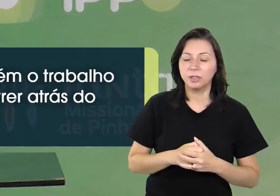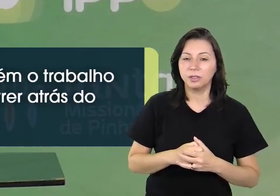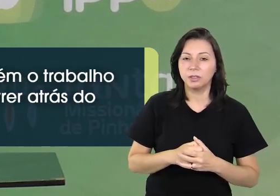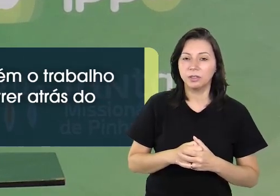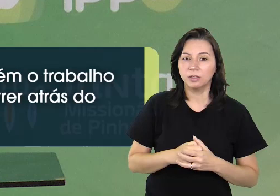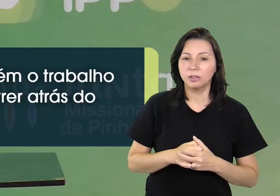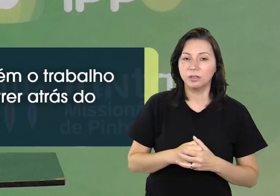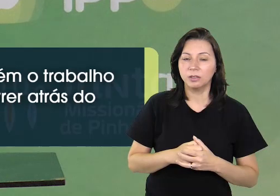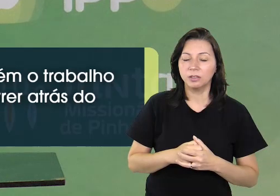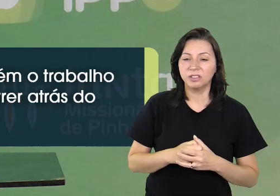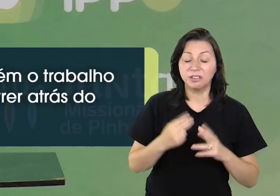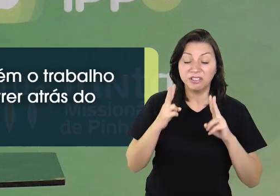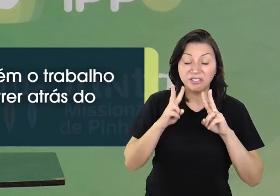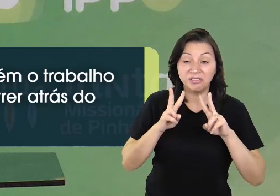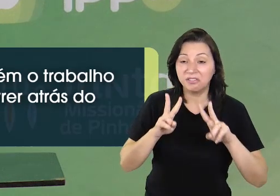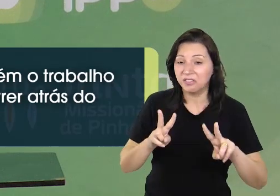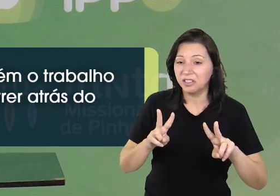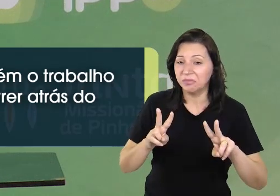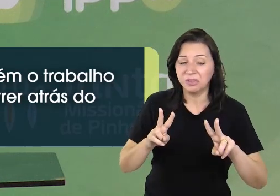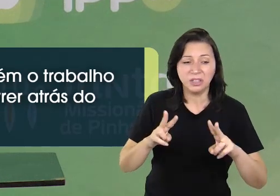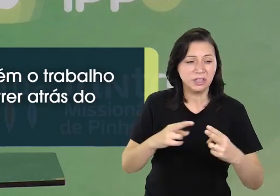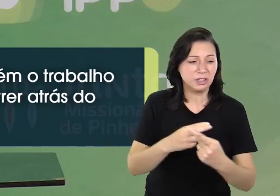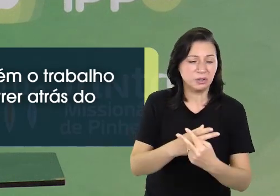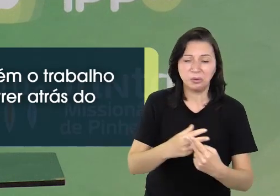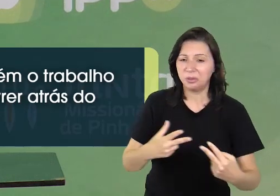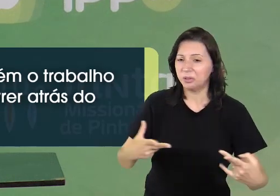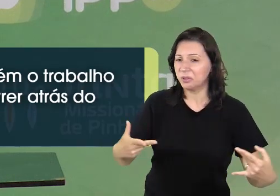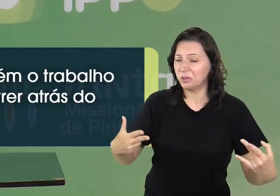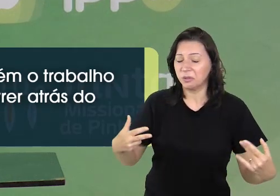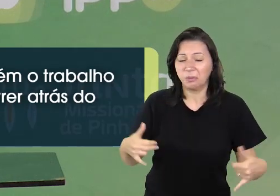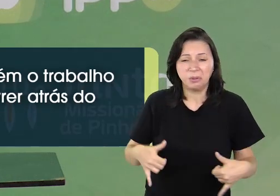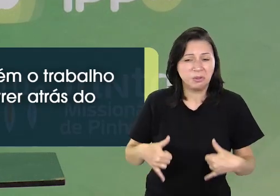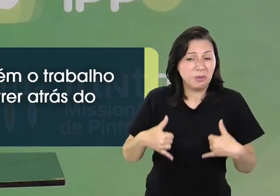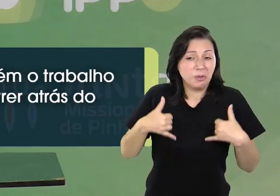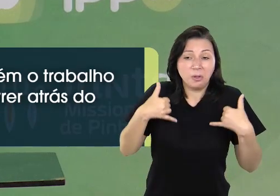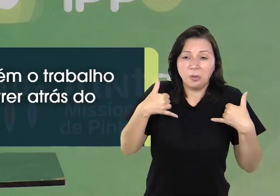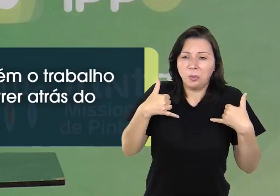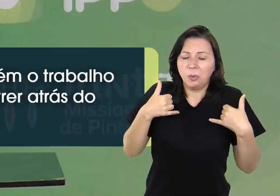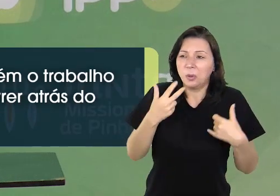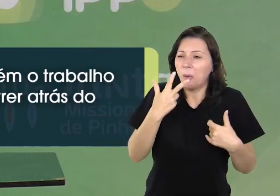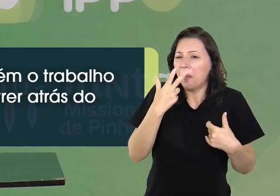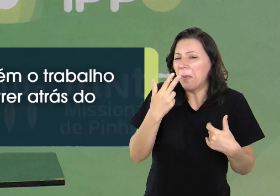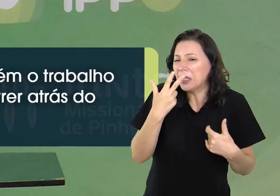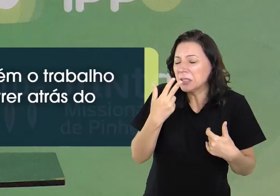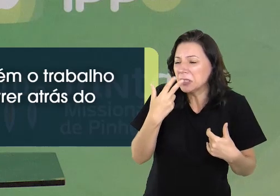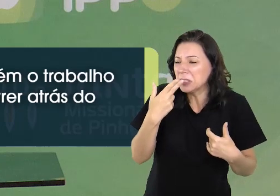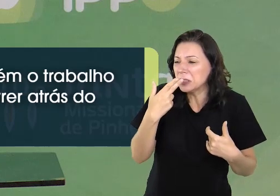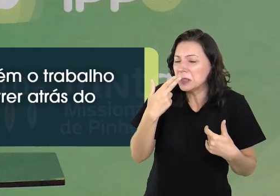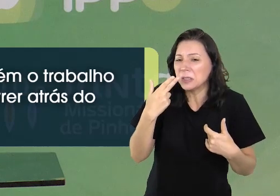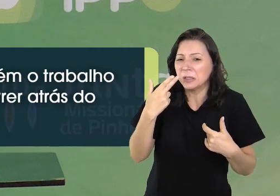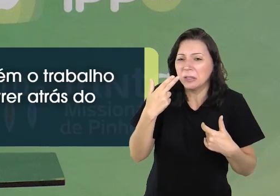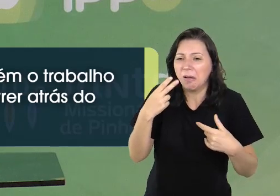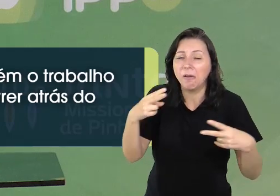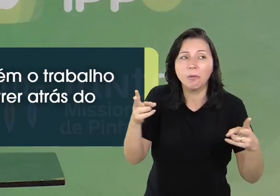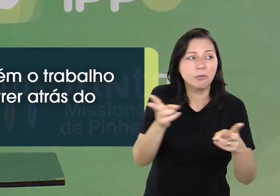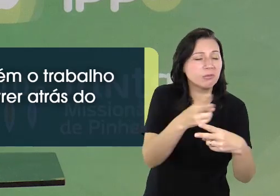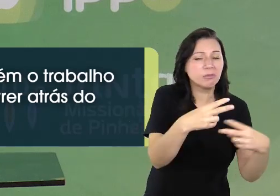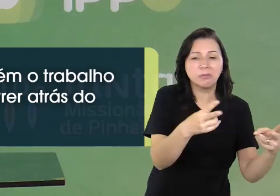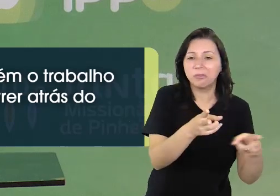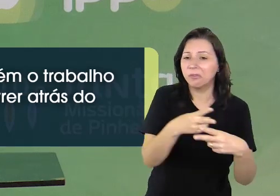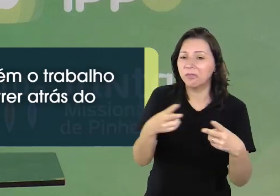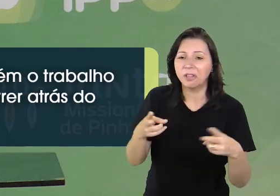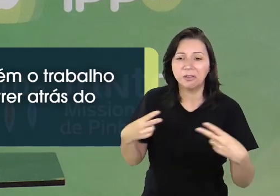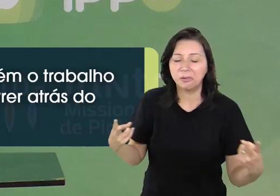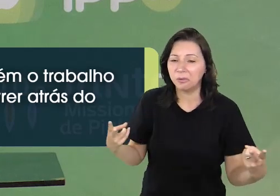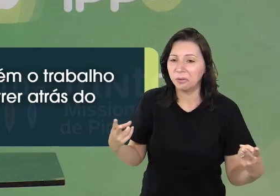era vaidade e correr atrás do vento e nenhum proveito havia